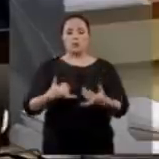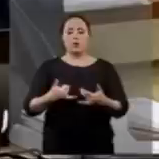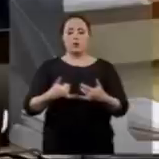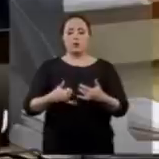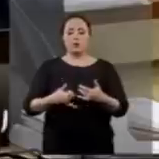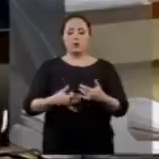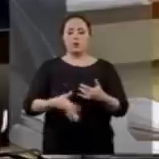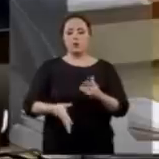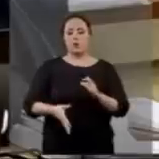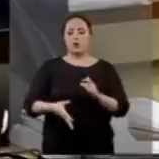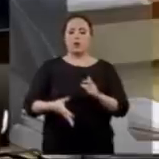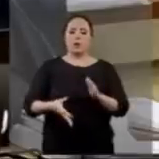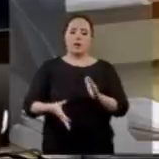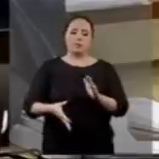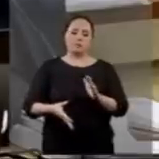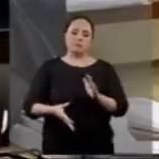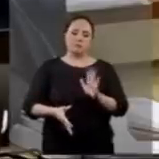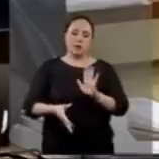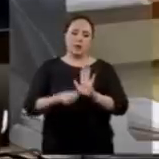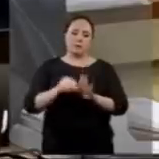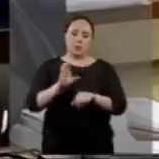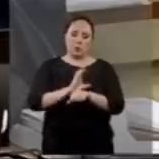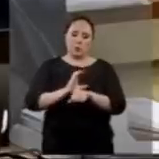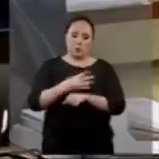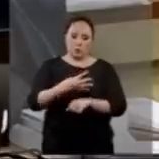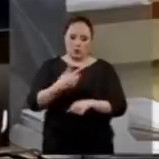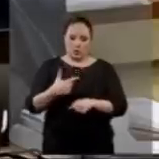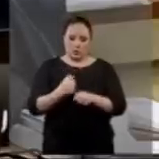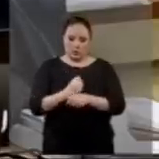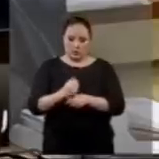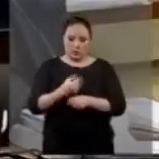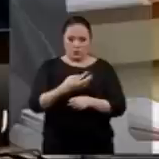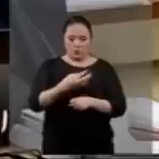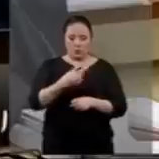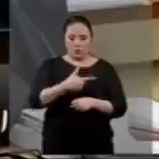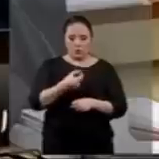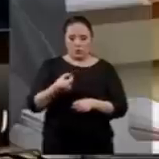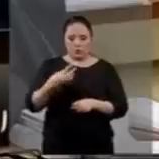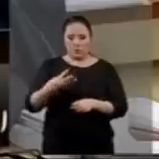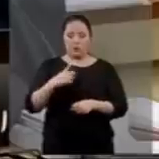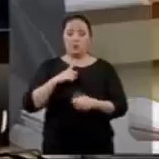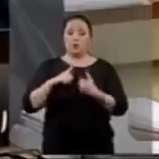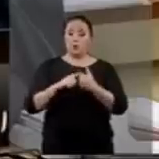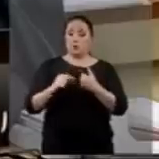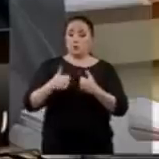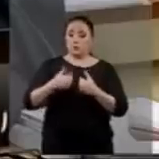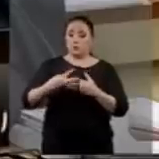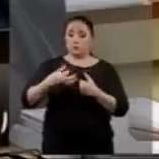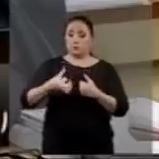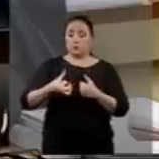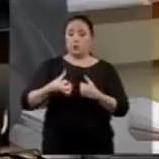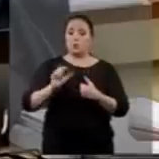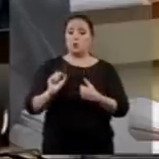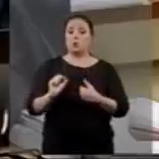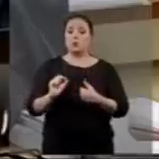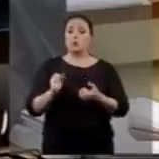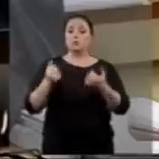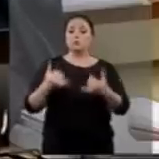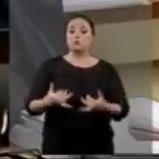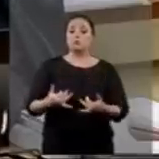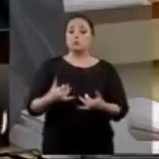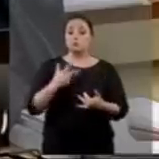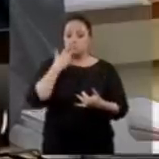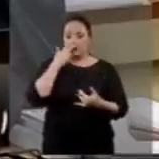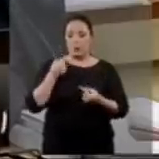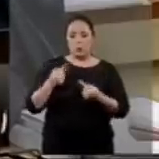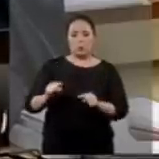Constitucional 42, de 2003, ela trouxe uma linha no artigo 146 exatamente para coibir